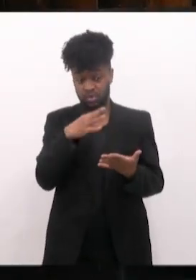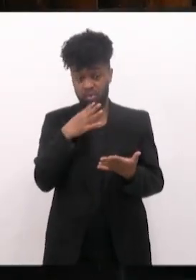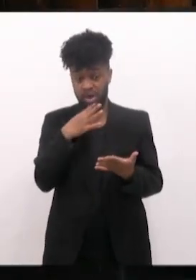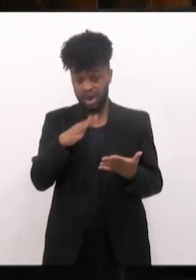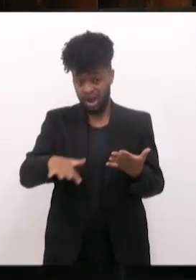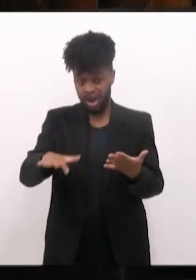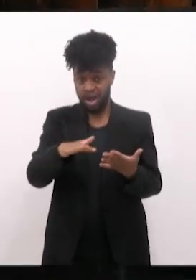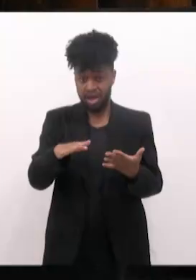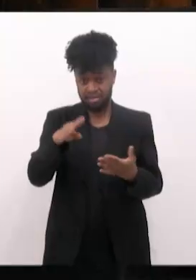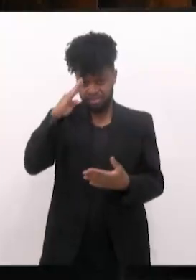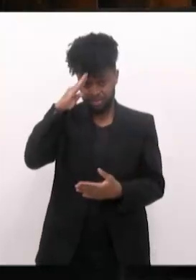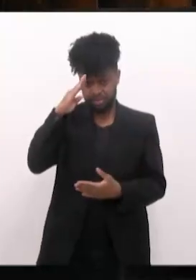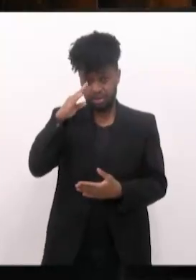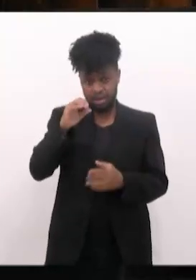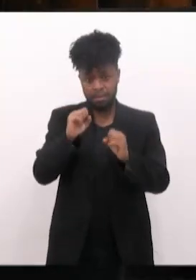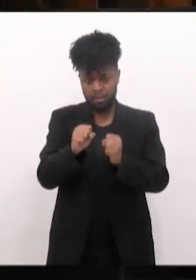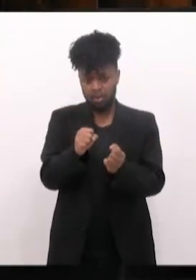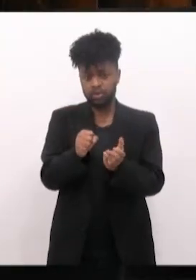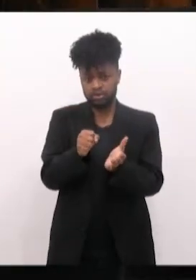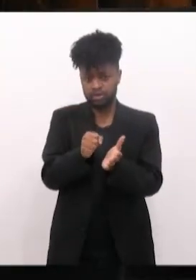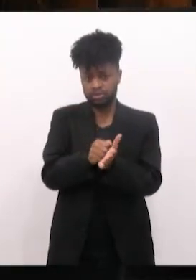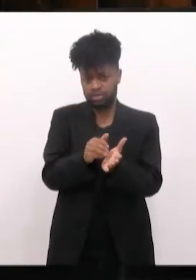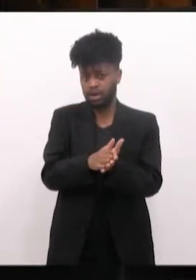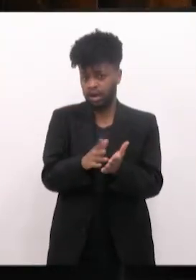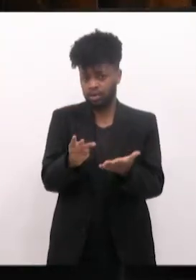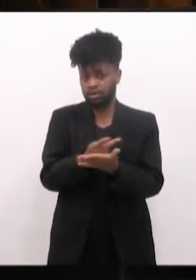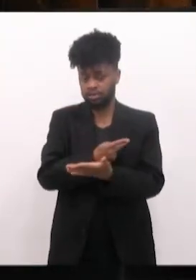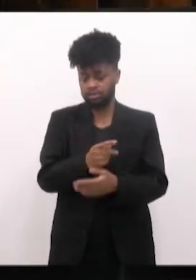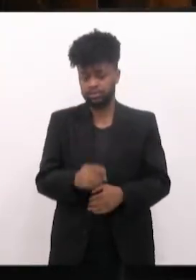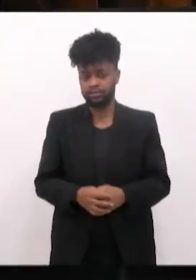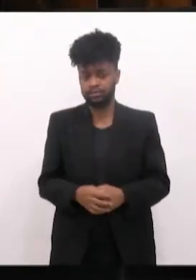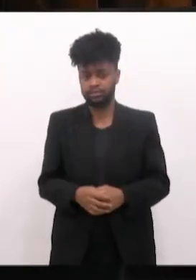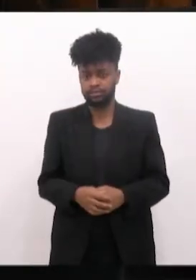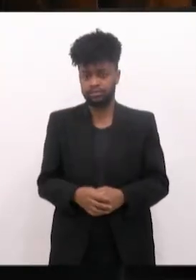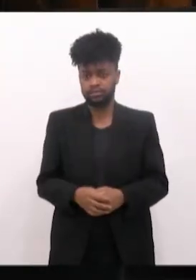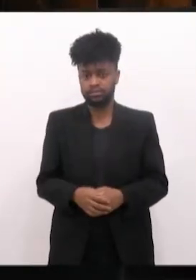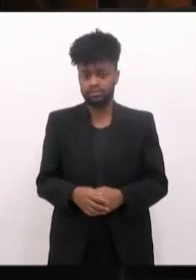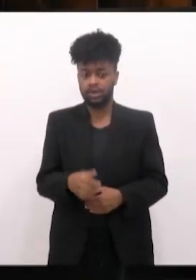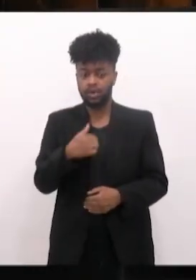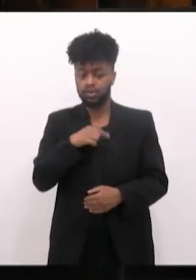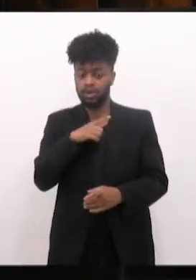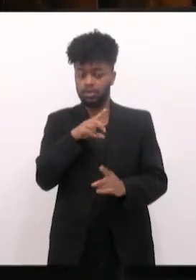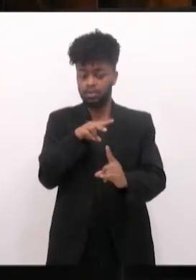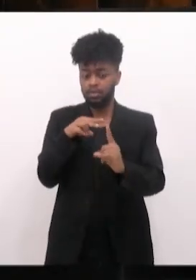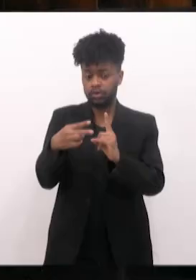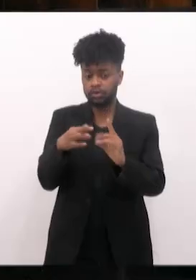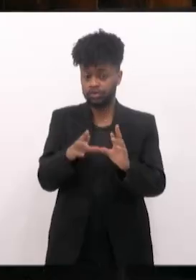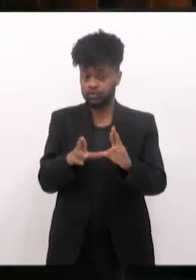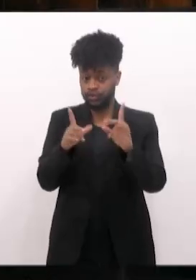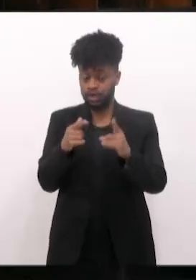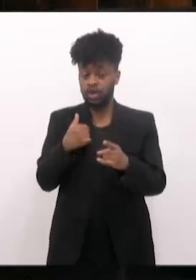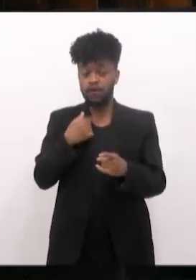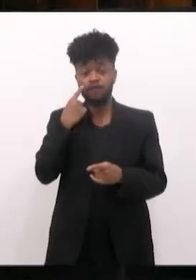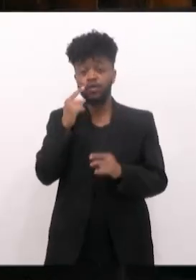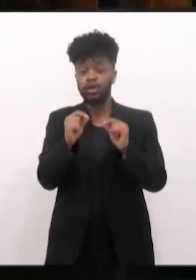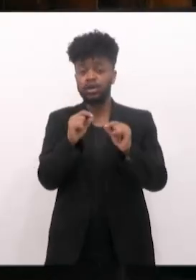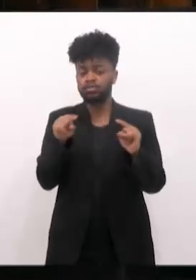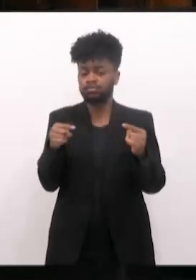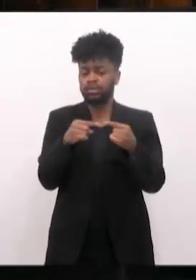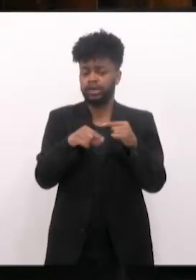militarismo, é passivo de punição. Eu tenho um olhar diferenciado. Eu olho mais que isso aí é um